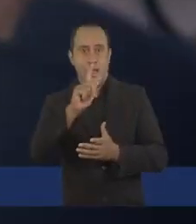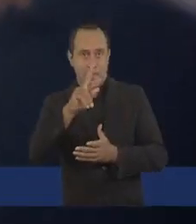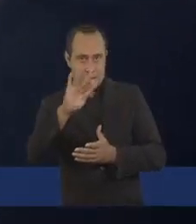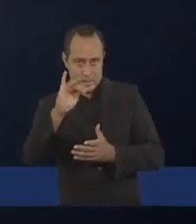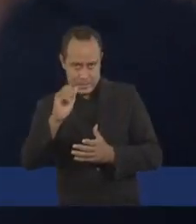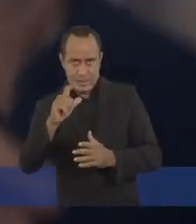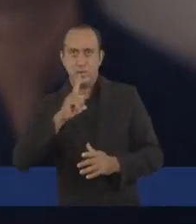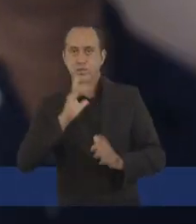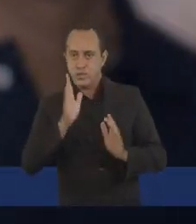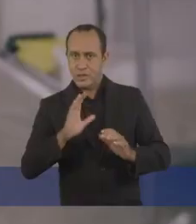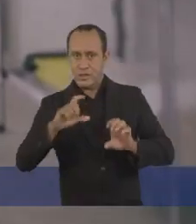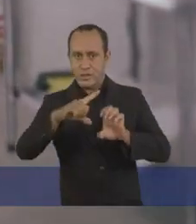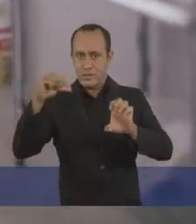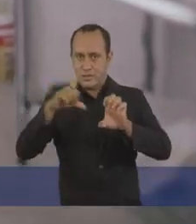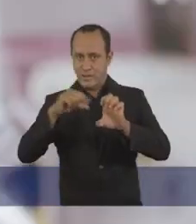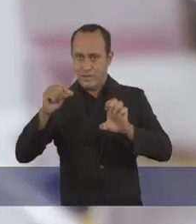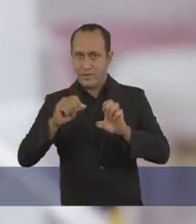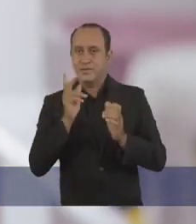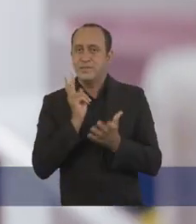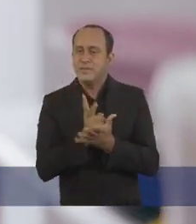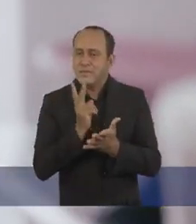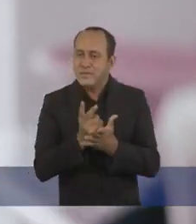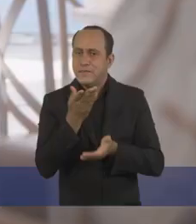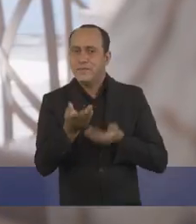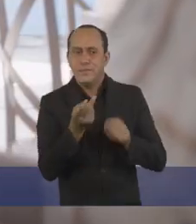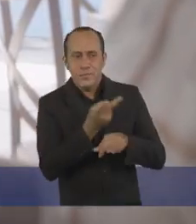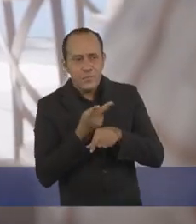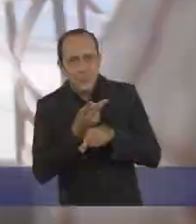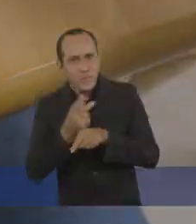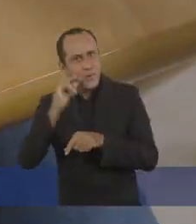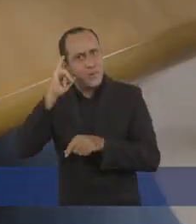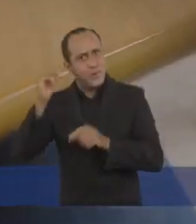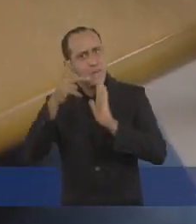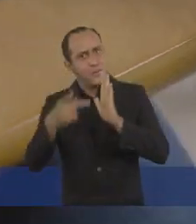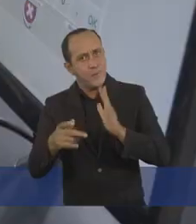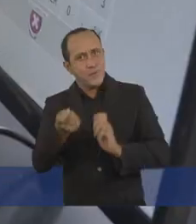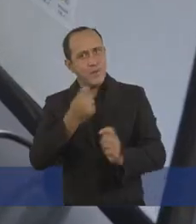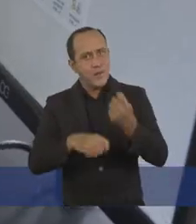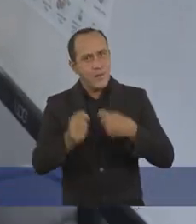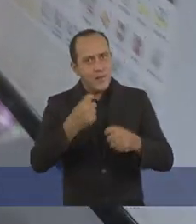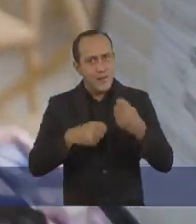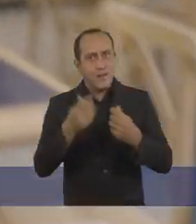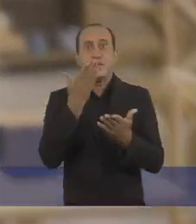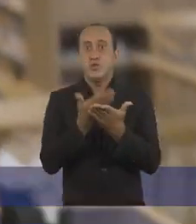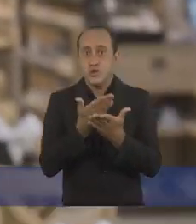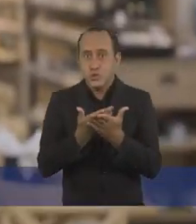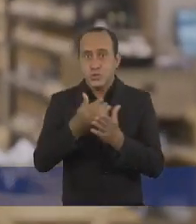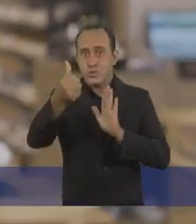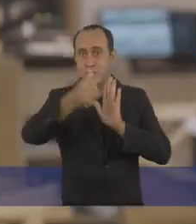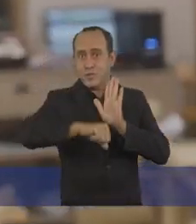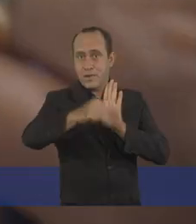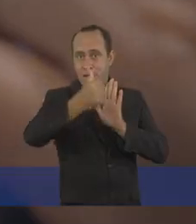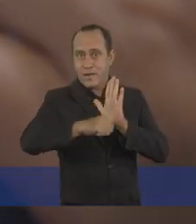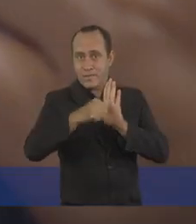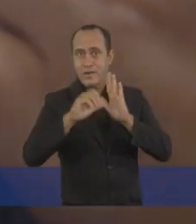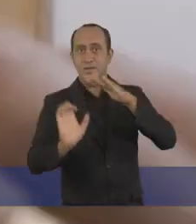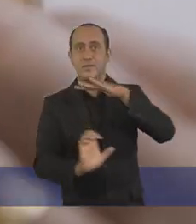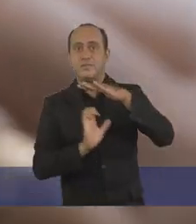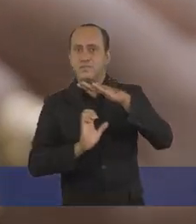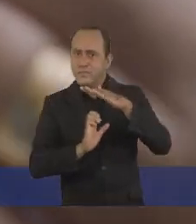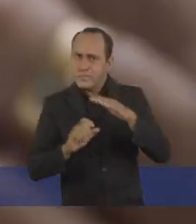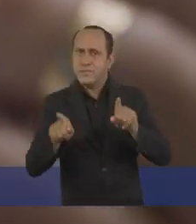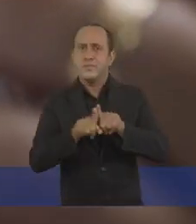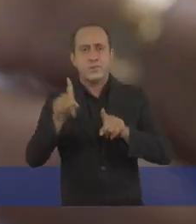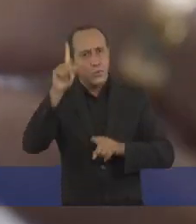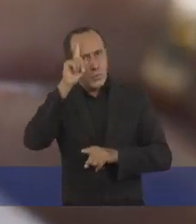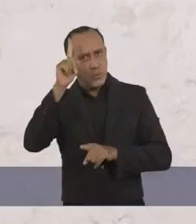Adriano tem o empreendedorismo na veia. Inquieto, está sempre buscando novas ideias de negócio, conciliando estudos e análises com a sua